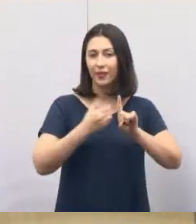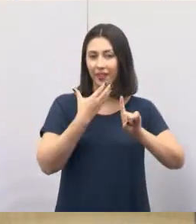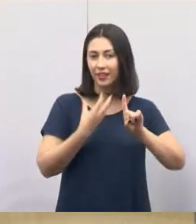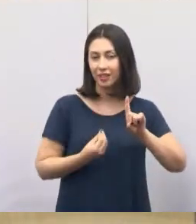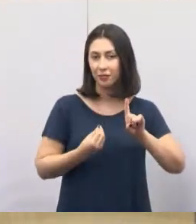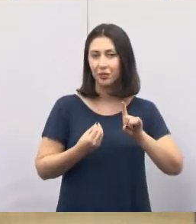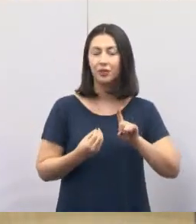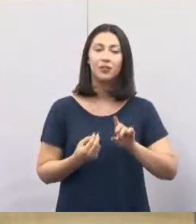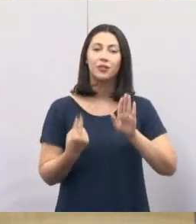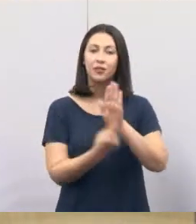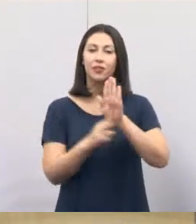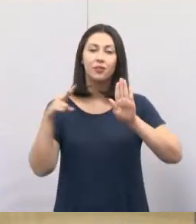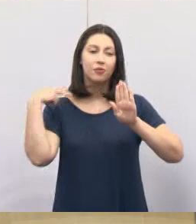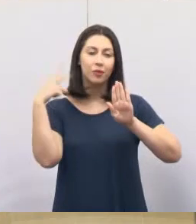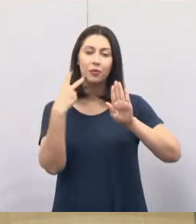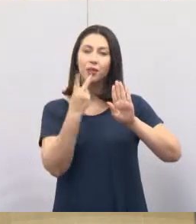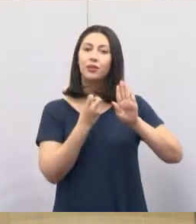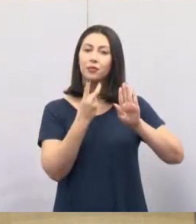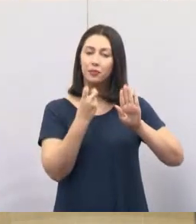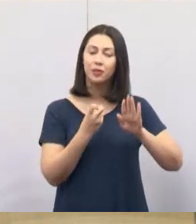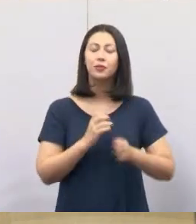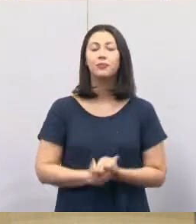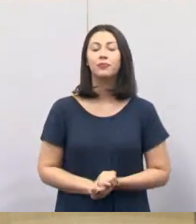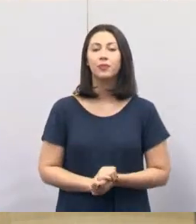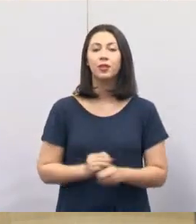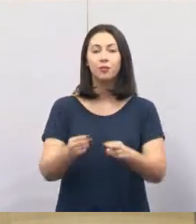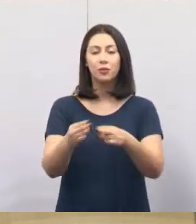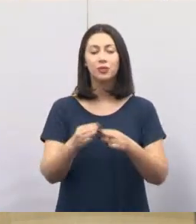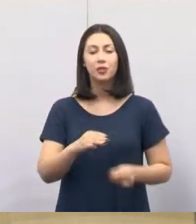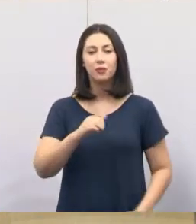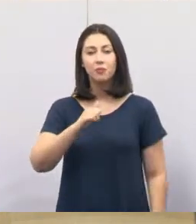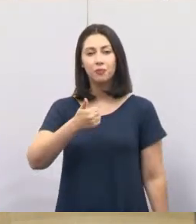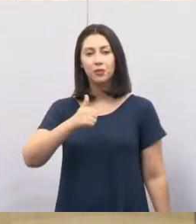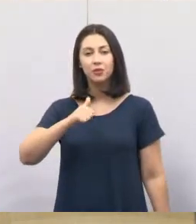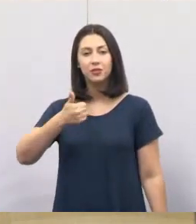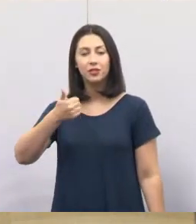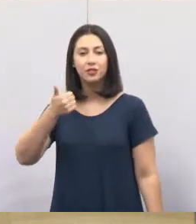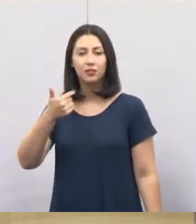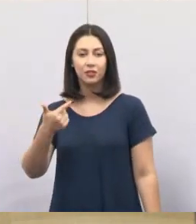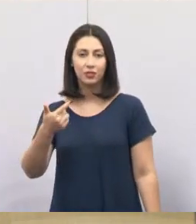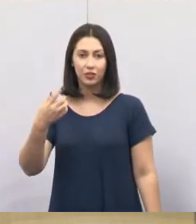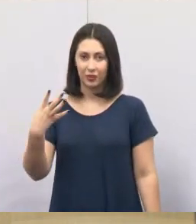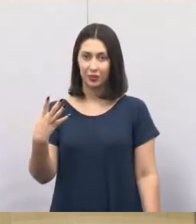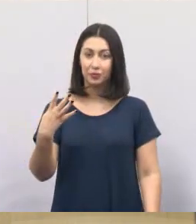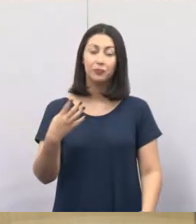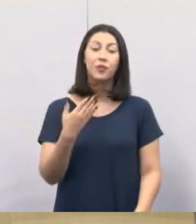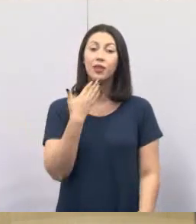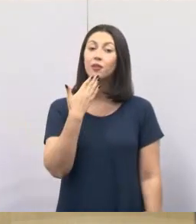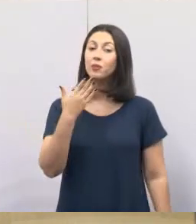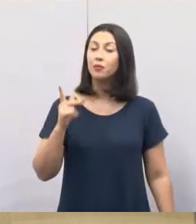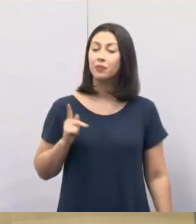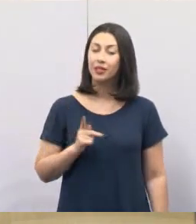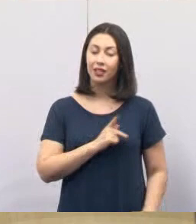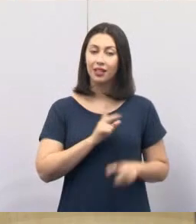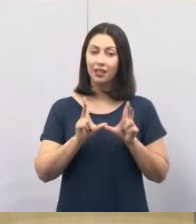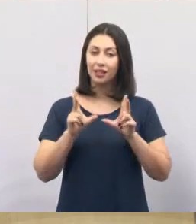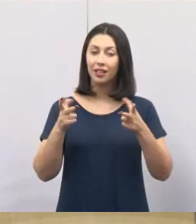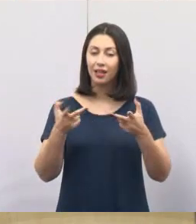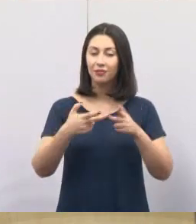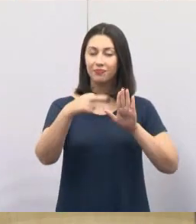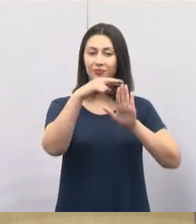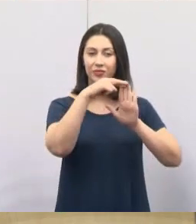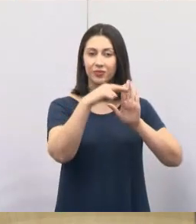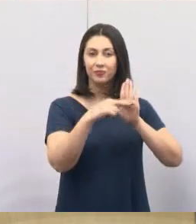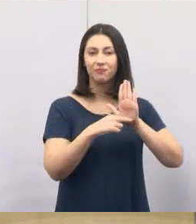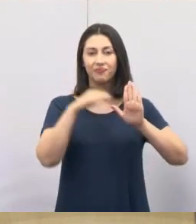Valmir do Parque Meia Lua. Moção 1124/2022. Requeremos, excelentíssimo, o presidente dessa casa, cumprir as